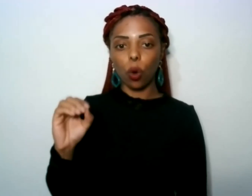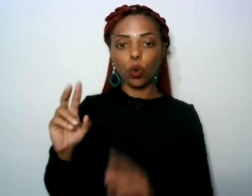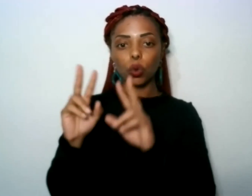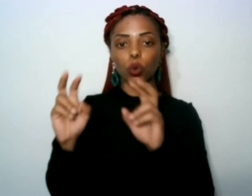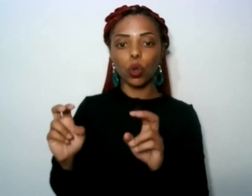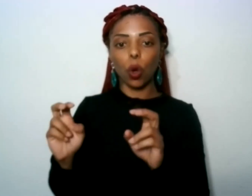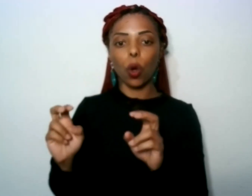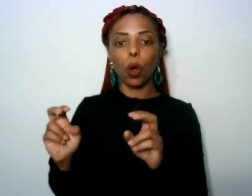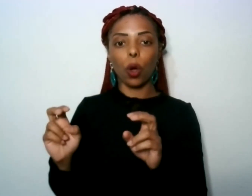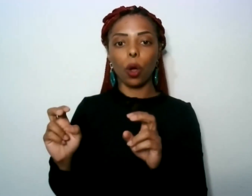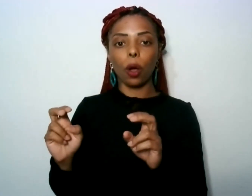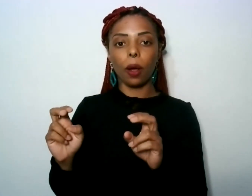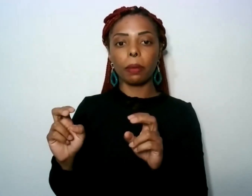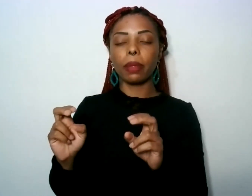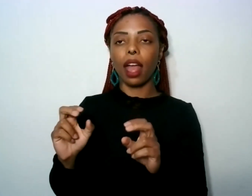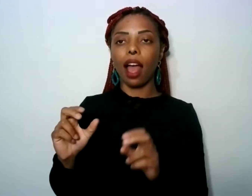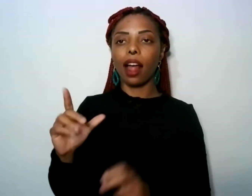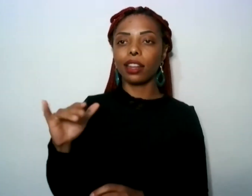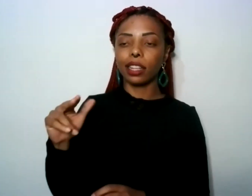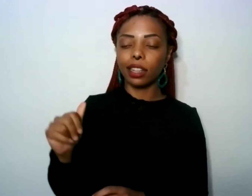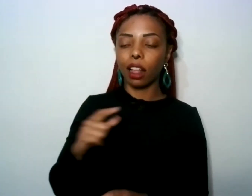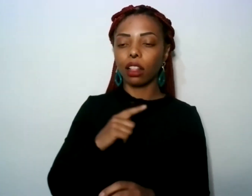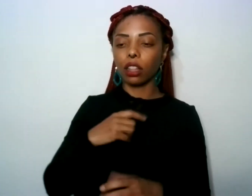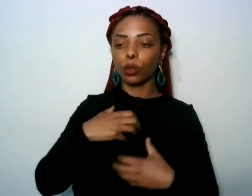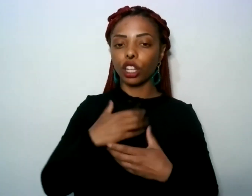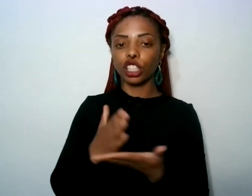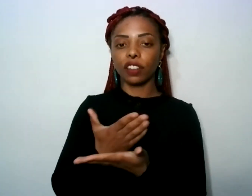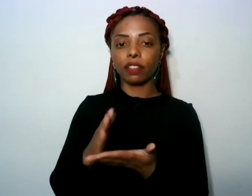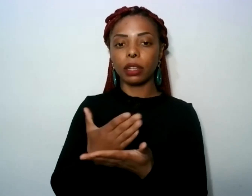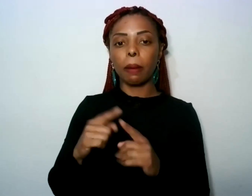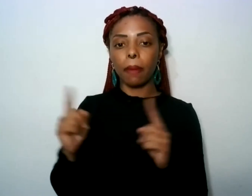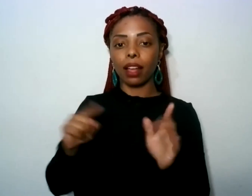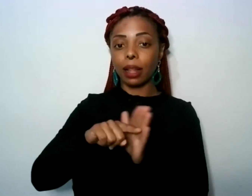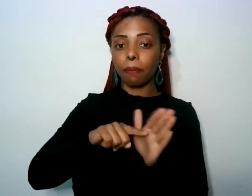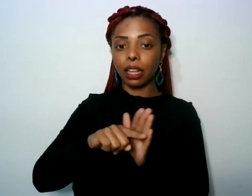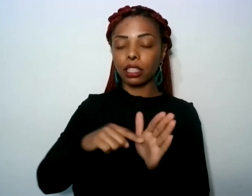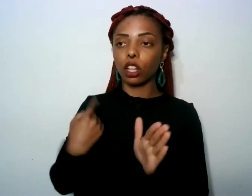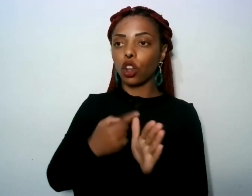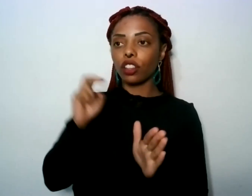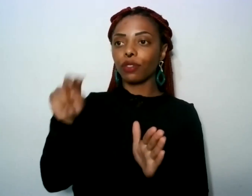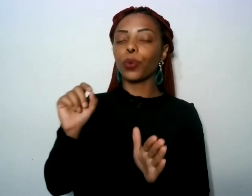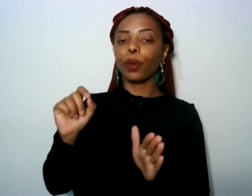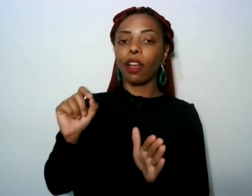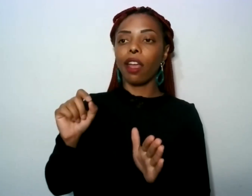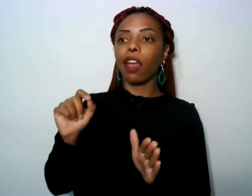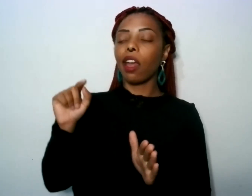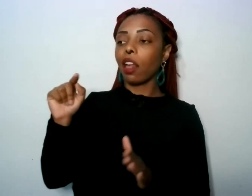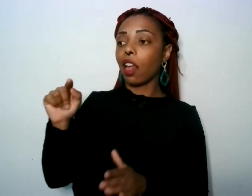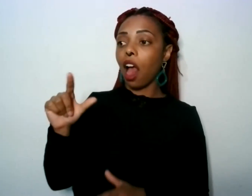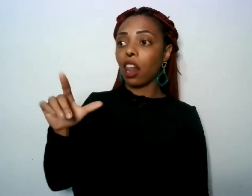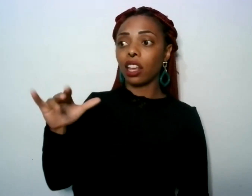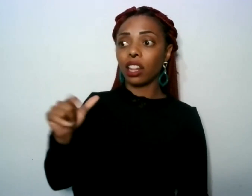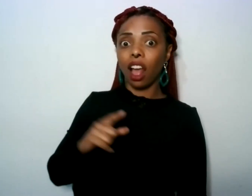classicidade da Lina na pesquisa a gente viu que a Lina era muito mais clássica do que ela aparenta ser ela tinha muito